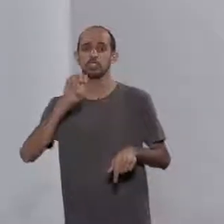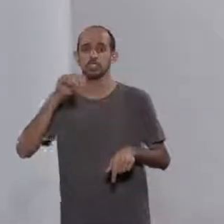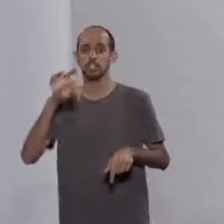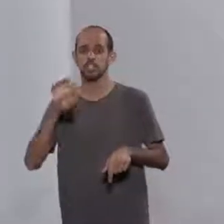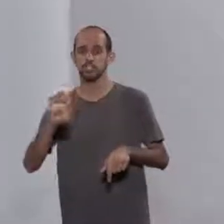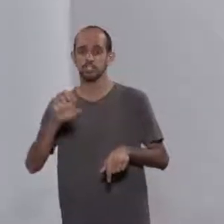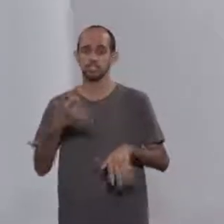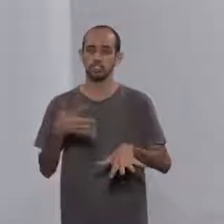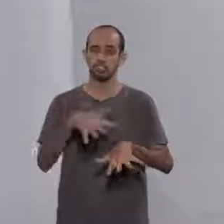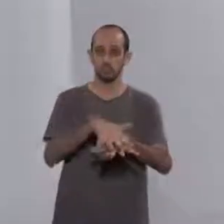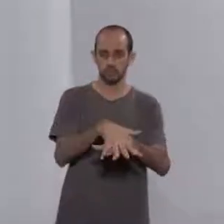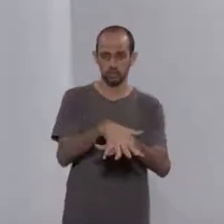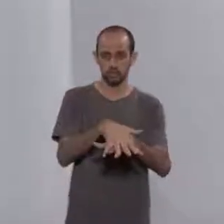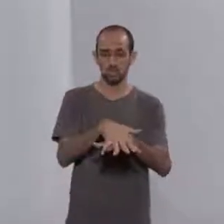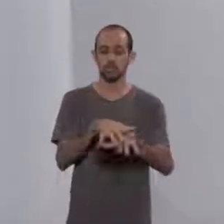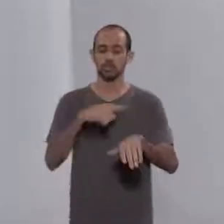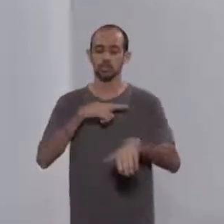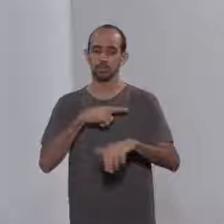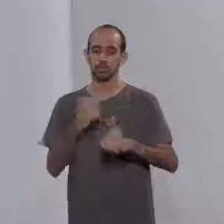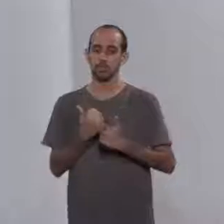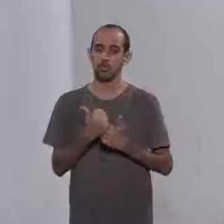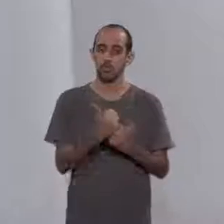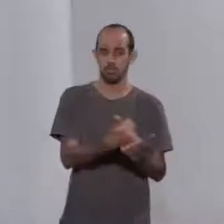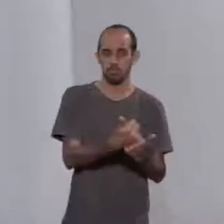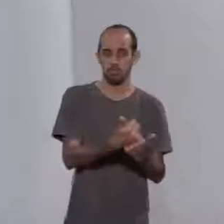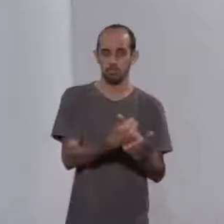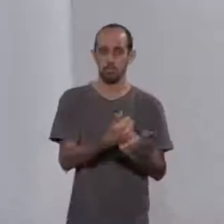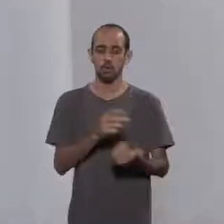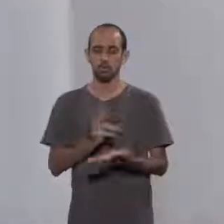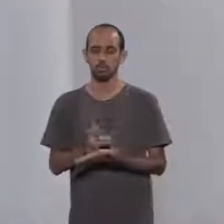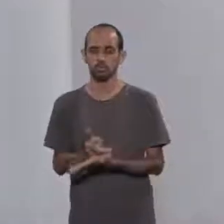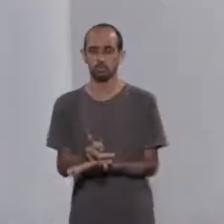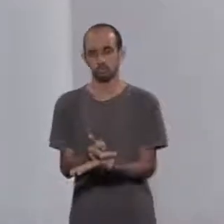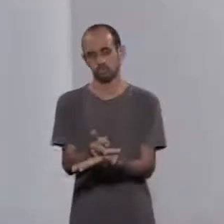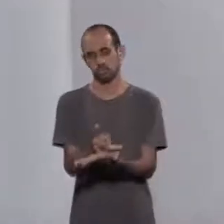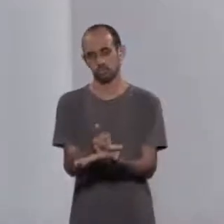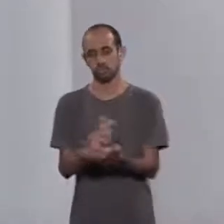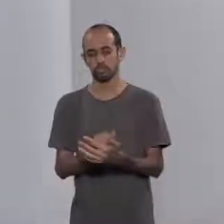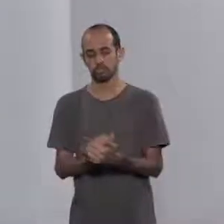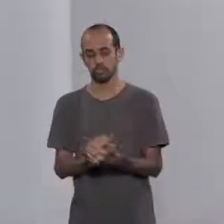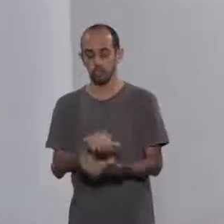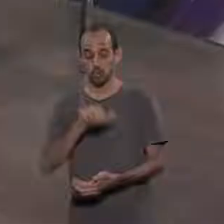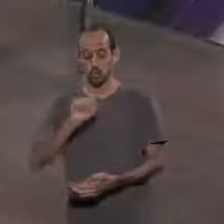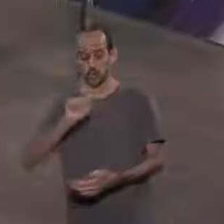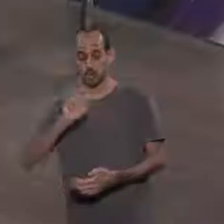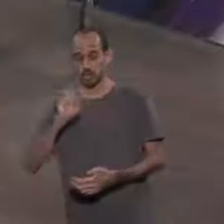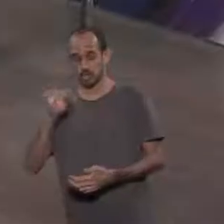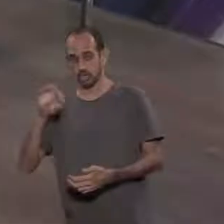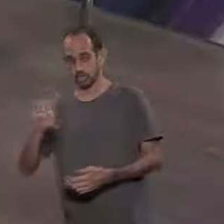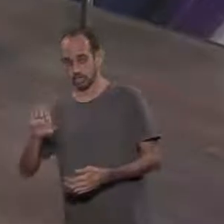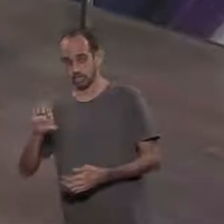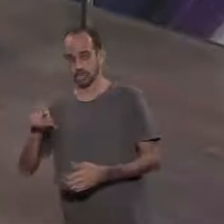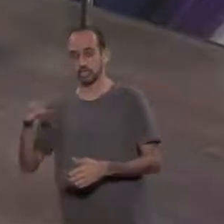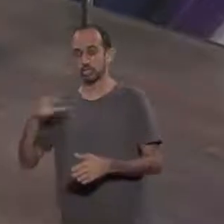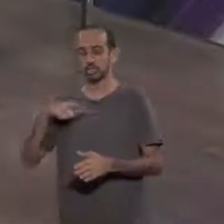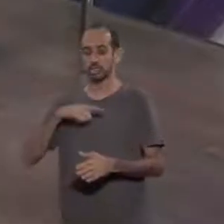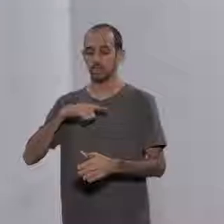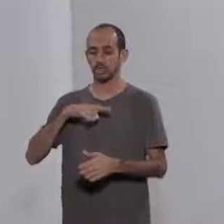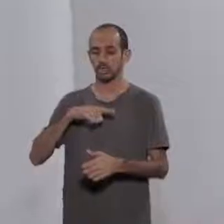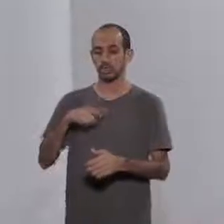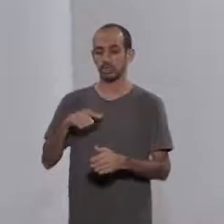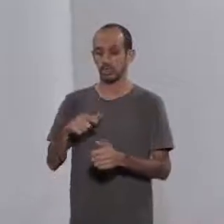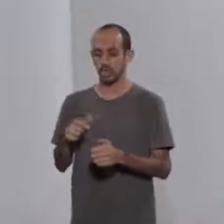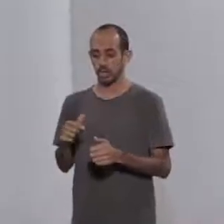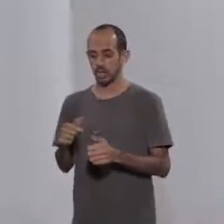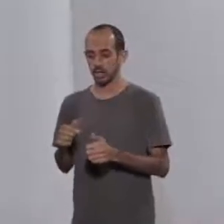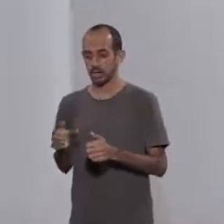que necessitam desse apoio mais específico e esse apoio mais intermitente. O que eles fazem, os agentes? Eles atuam, né, junto com o aluno